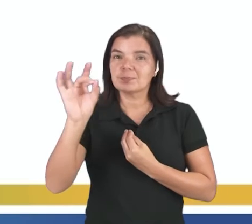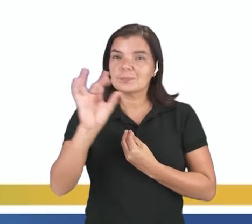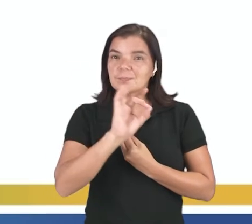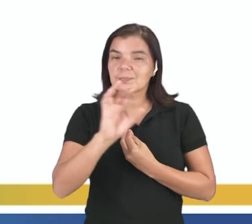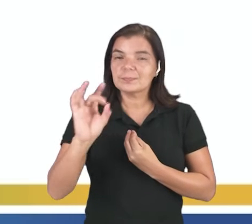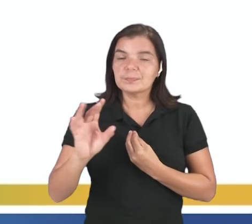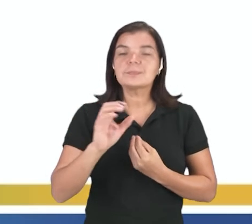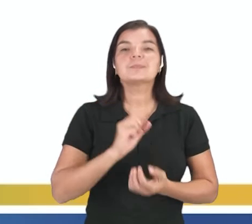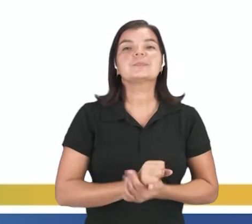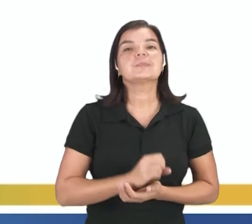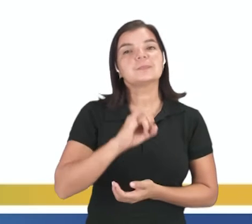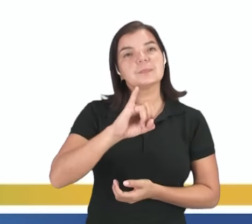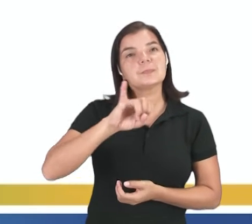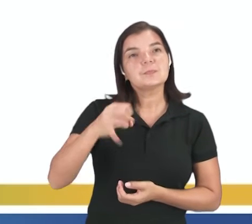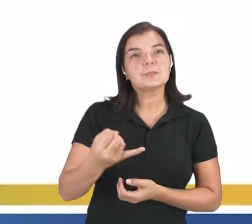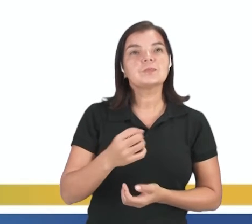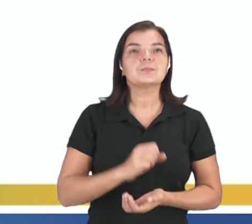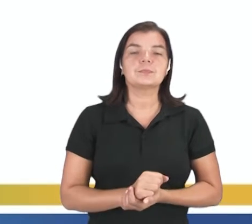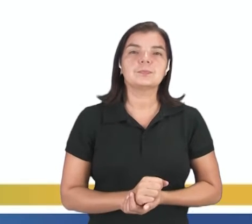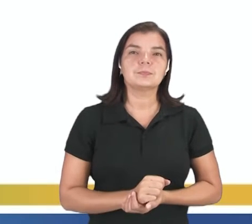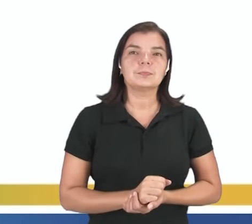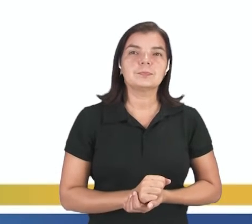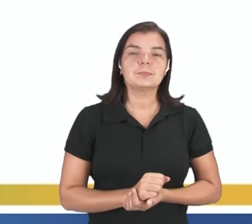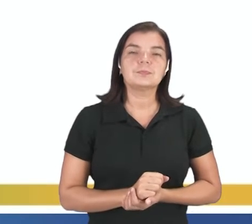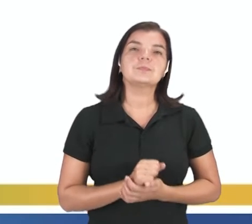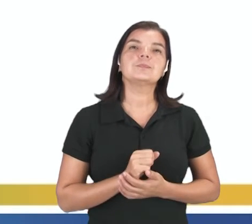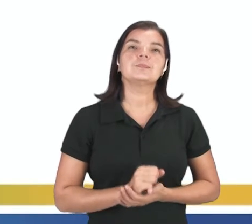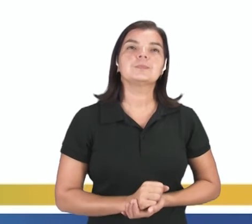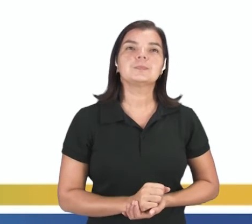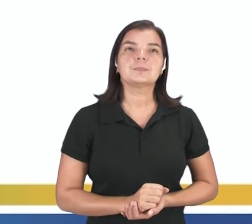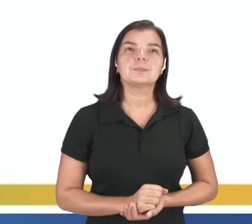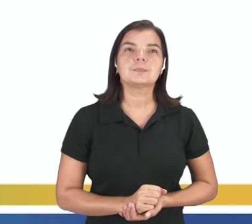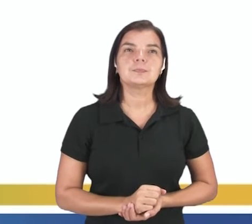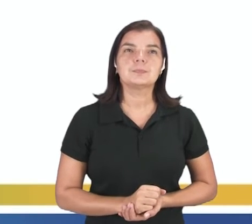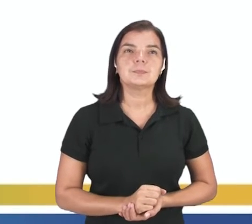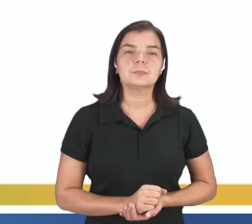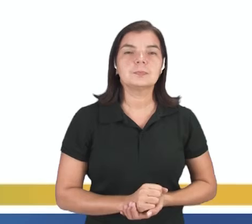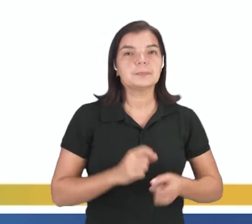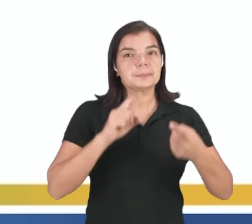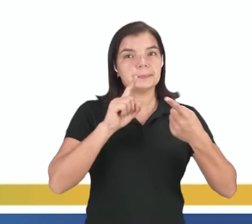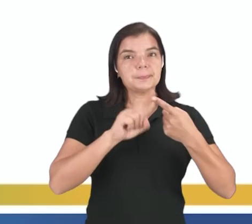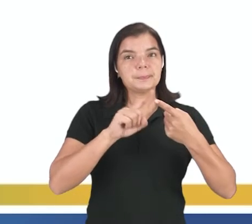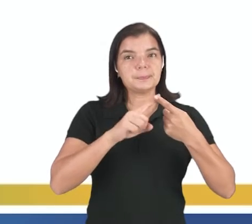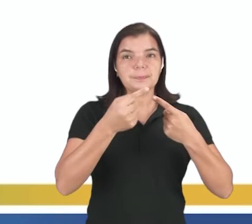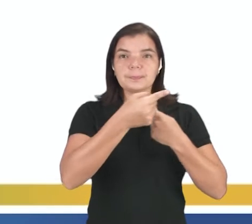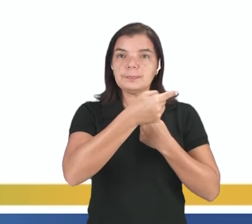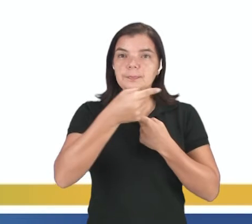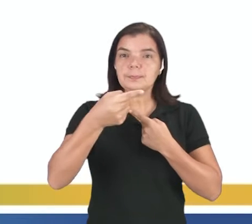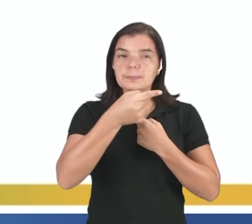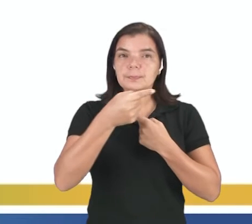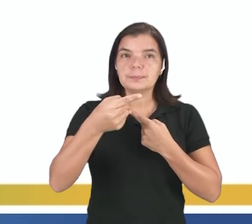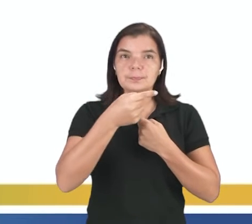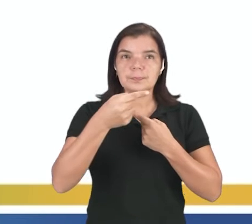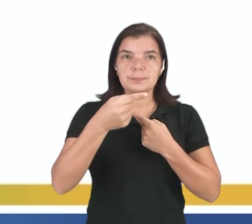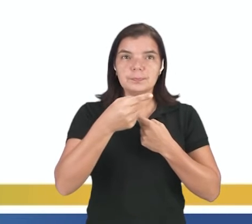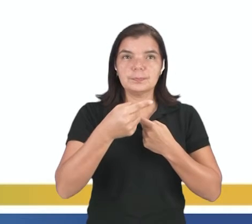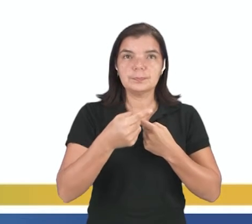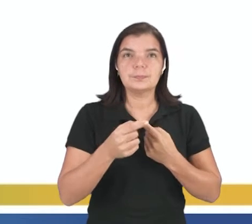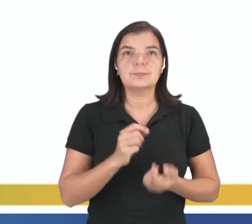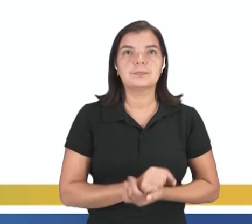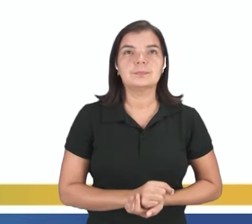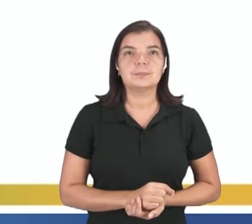de C e J, nós trouxemos um esqueminha, tá? Na primeira linha da primeira